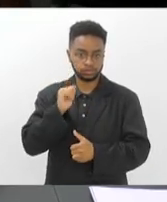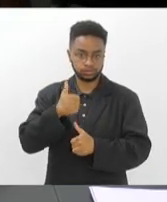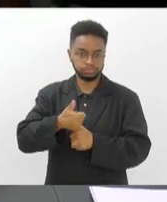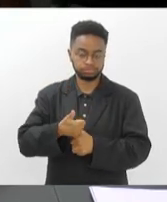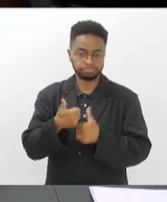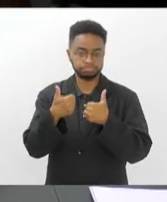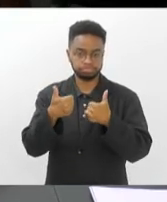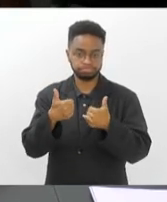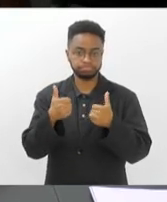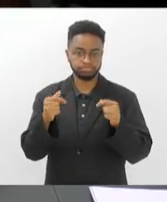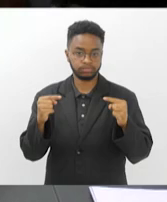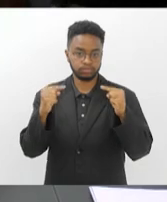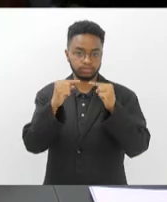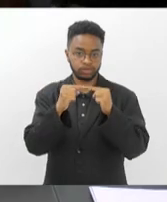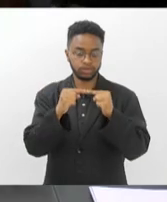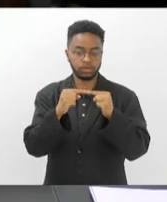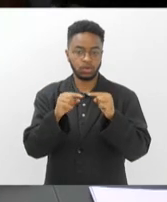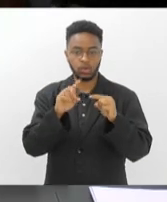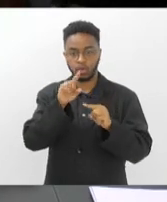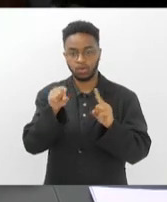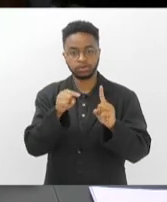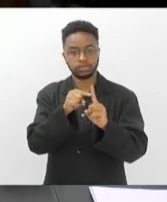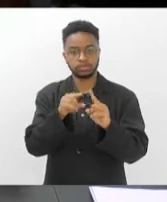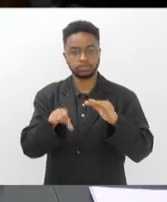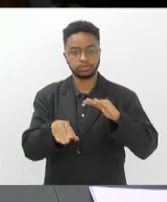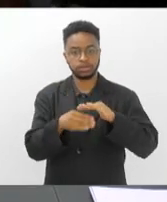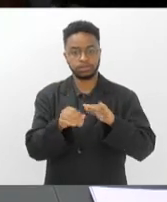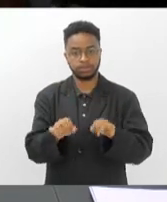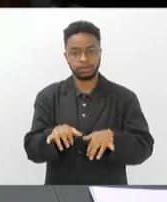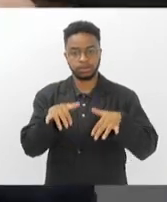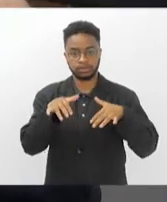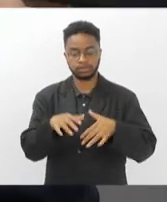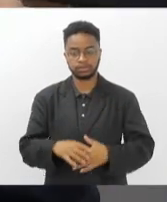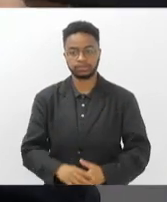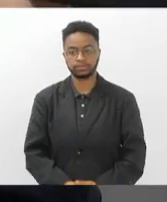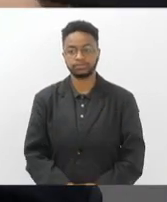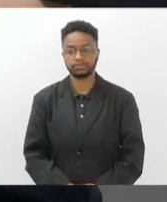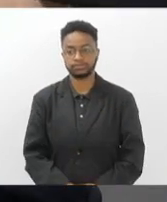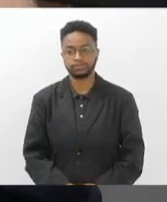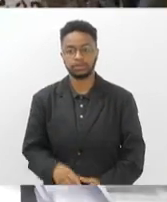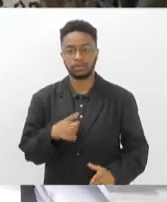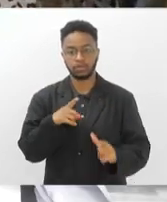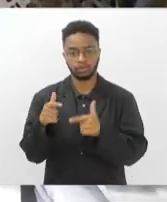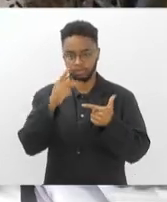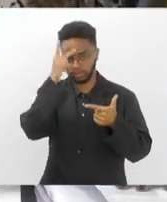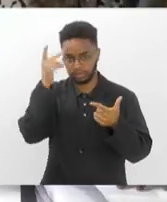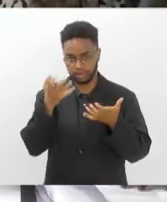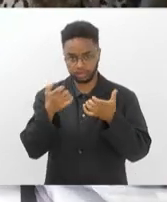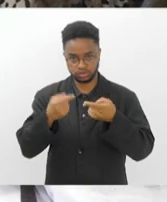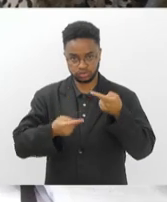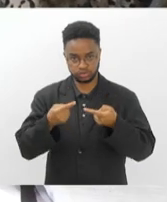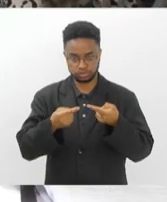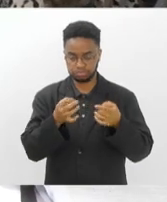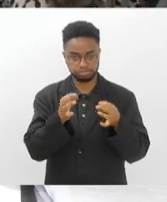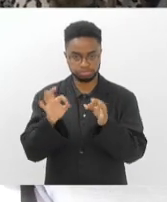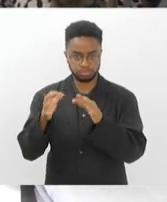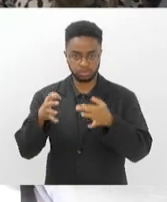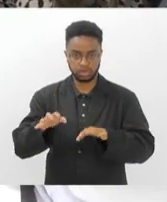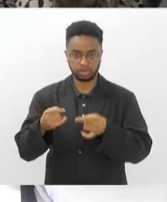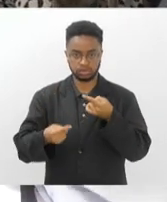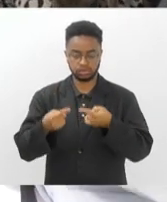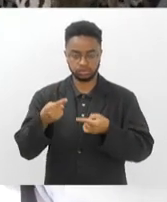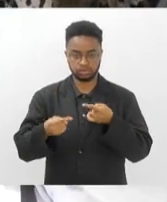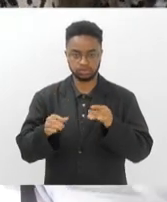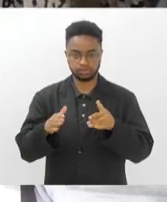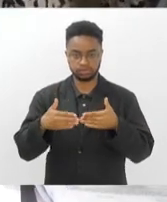atendeu exatamente os objetivos das emendas de plenário. Mais alguém gostaria de discutir? Não havendo mais quem queira